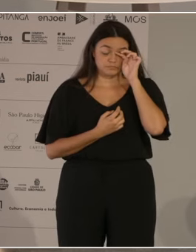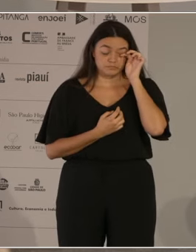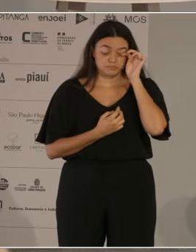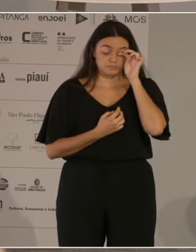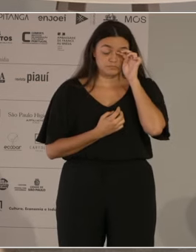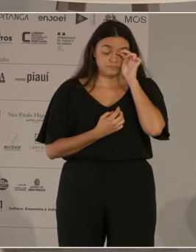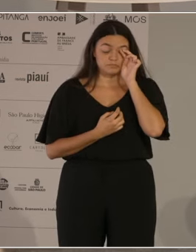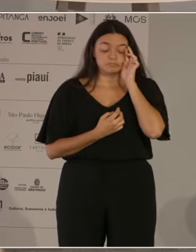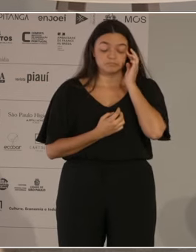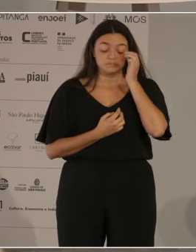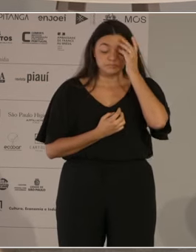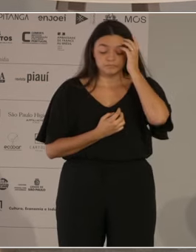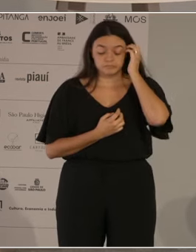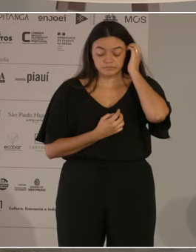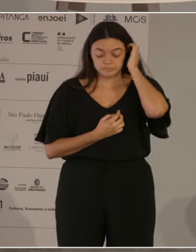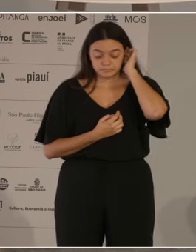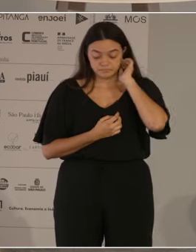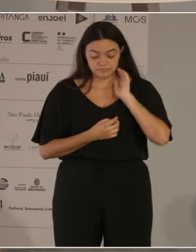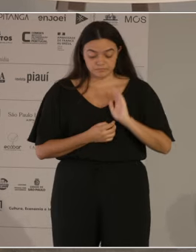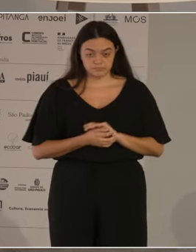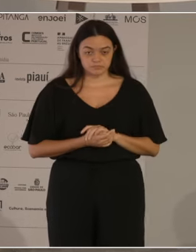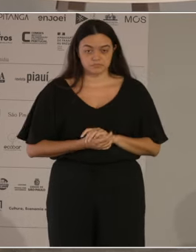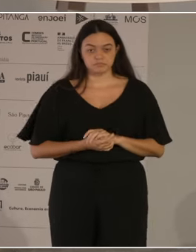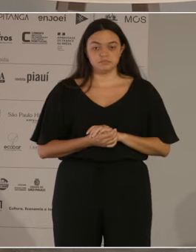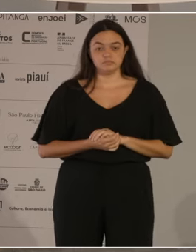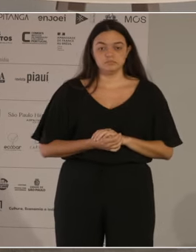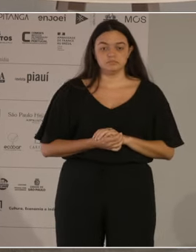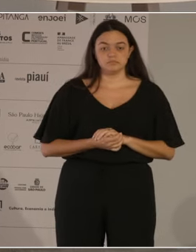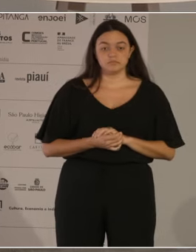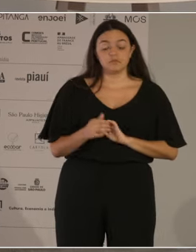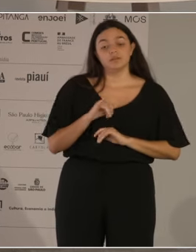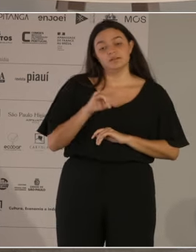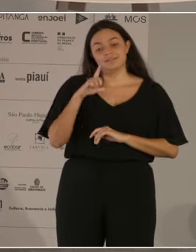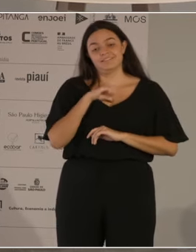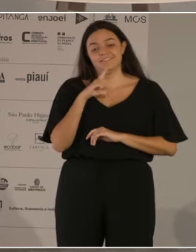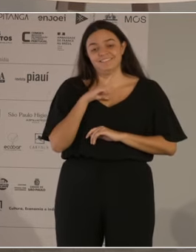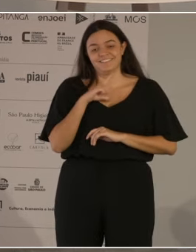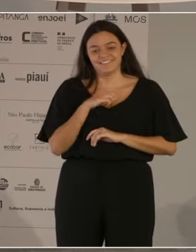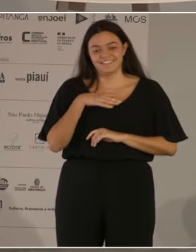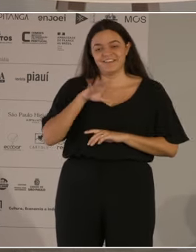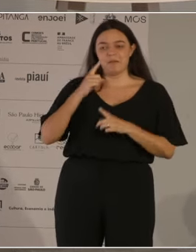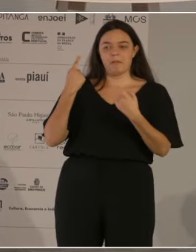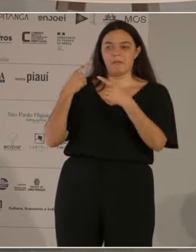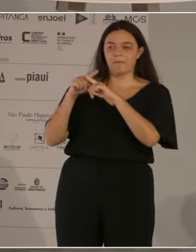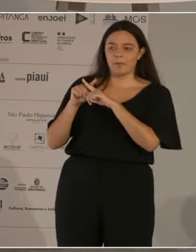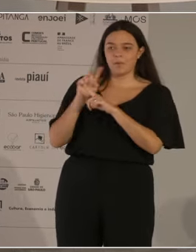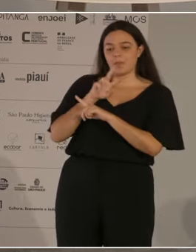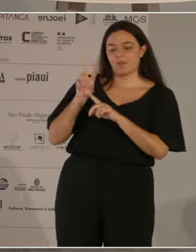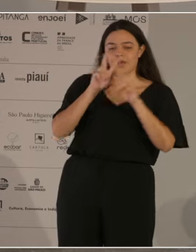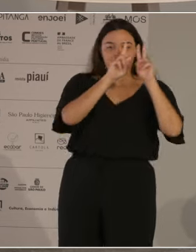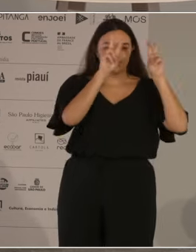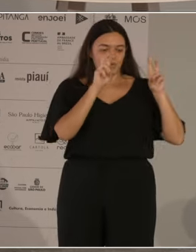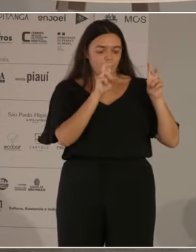mais, teriam mais restrições, talvez, para escrever sobre isso, sobre um tema, né, assim, uma questão